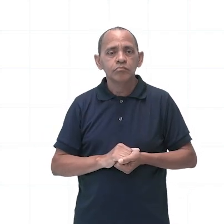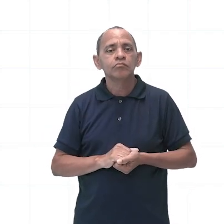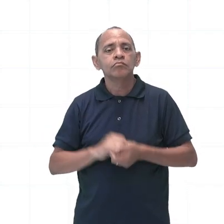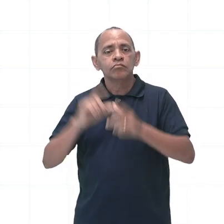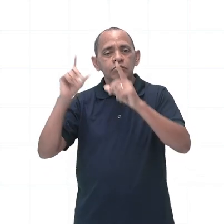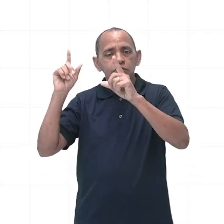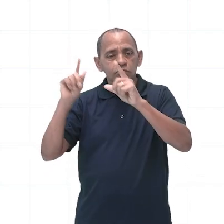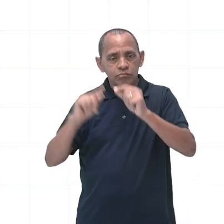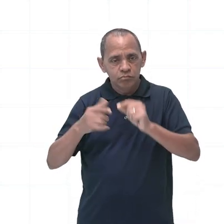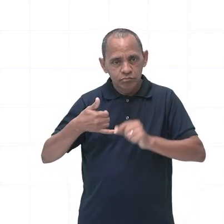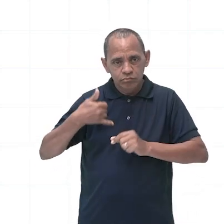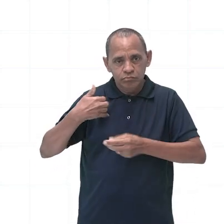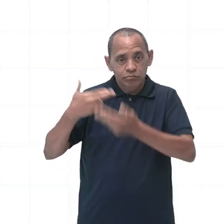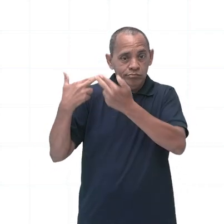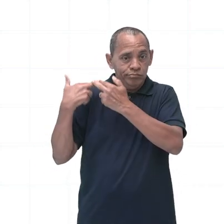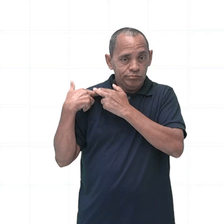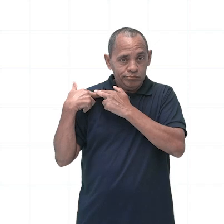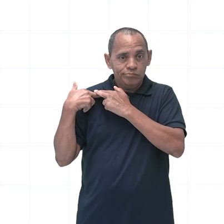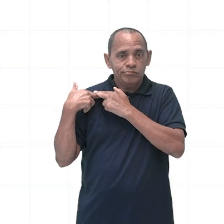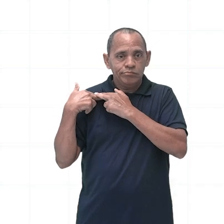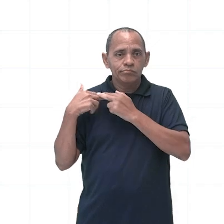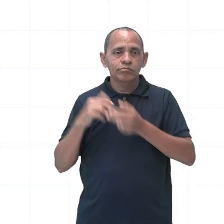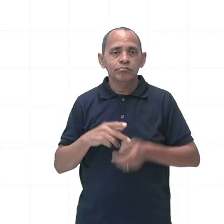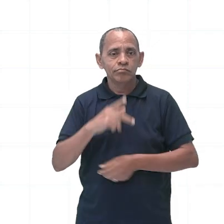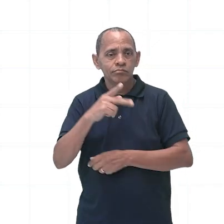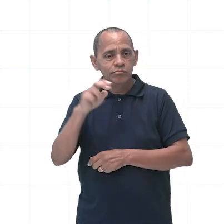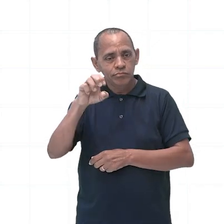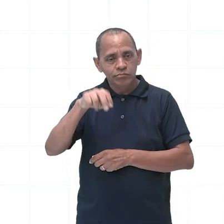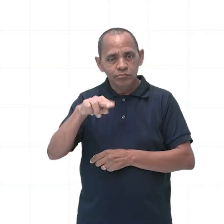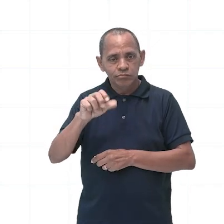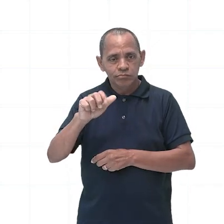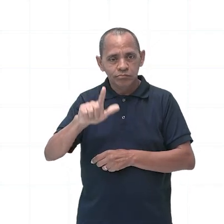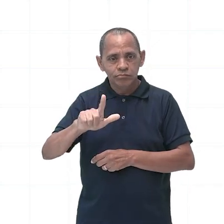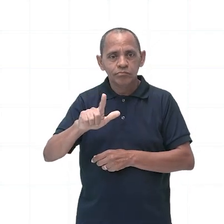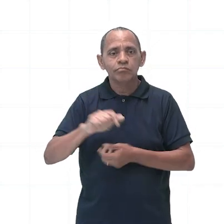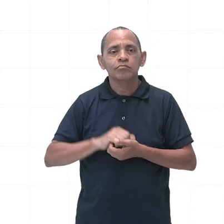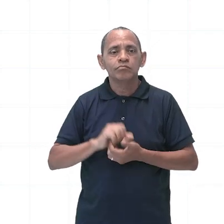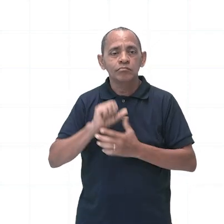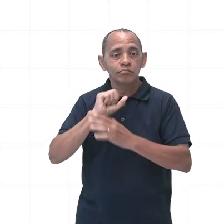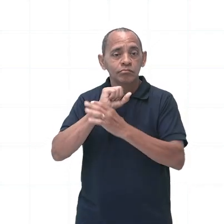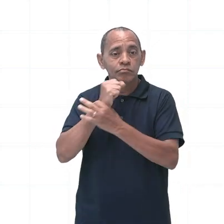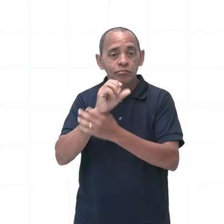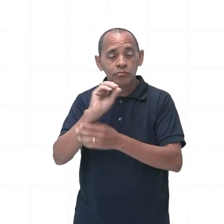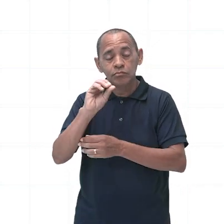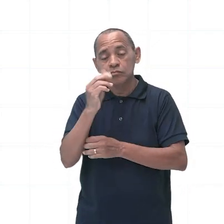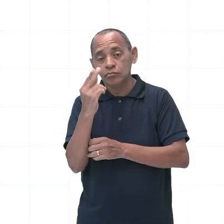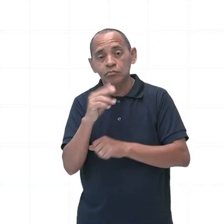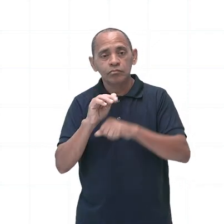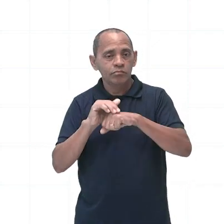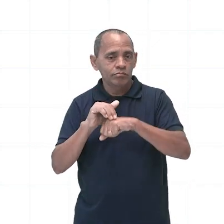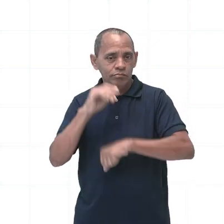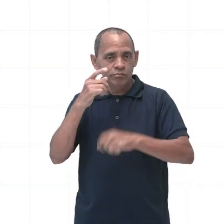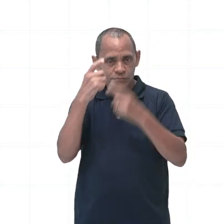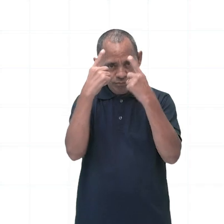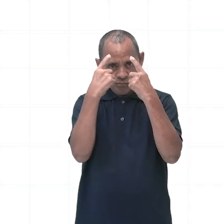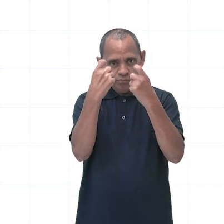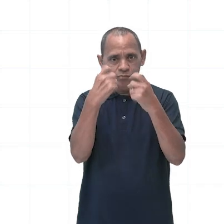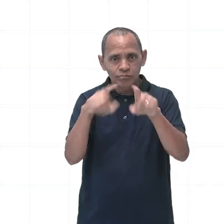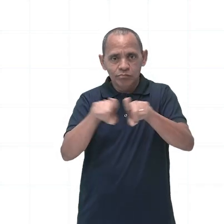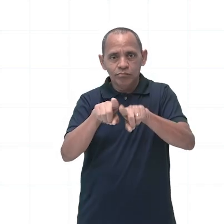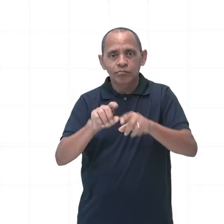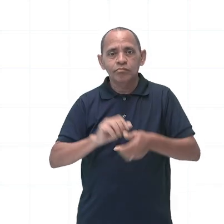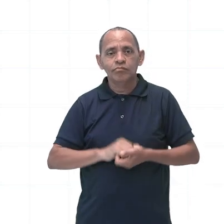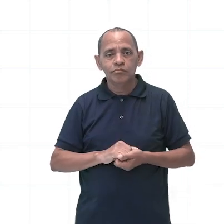Redução da maioridade penal, mais segurança ou mais violência?